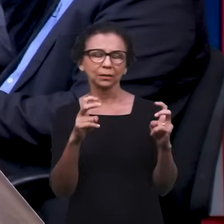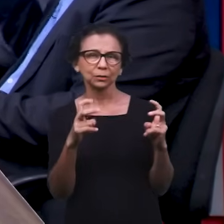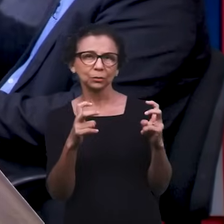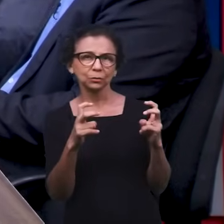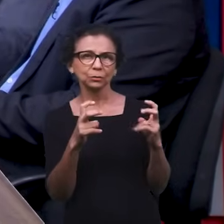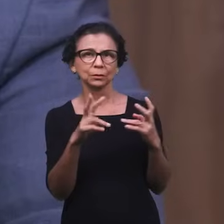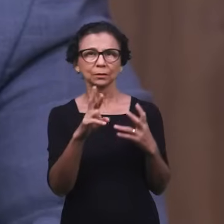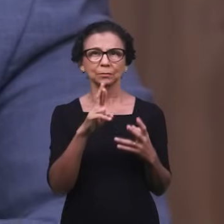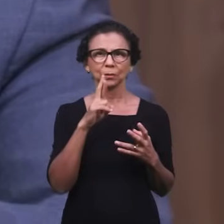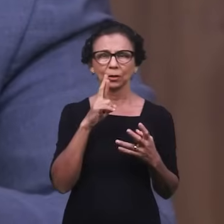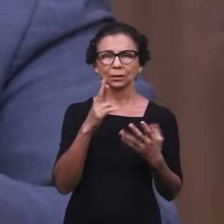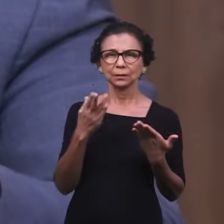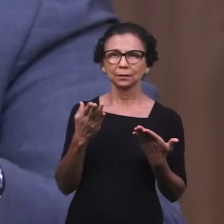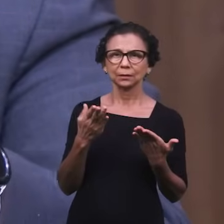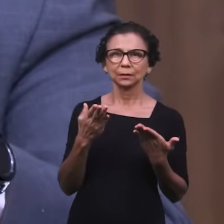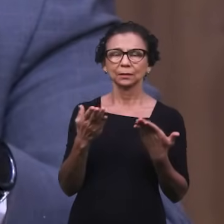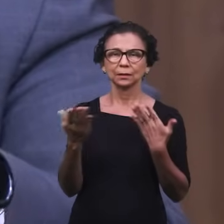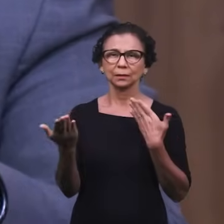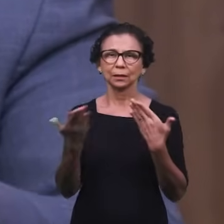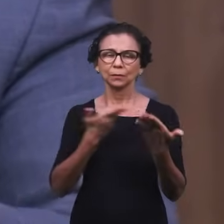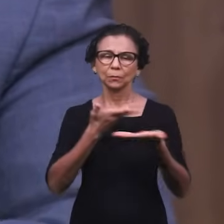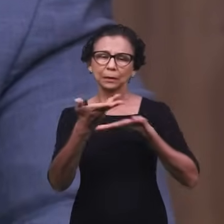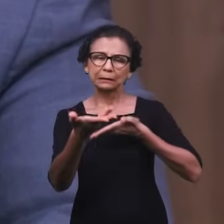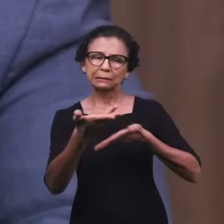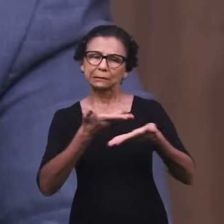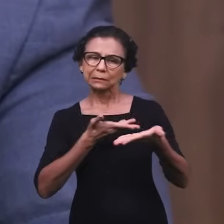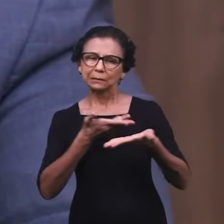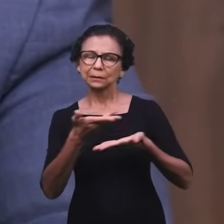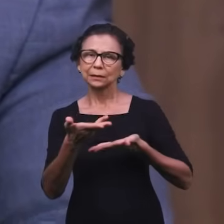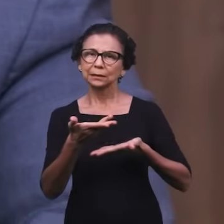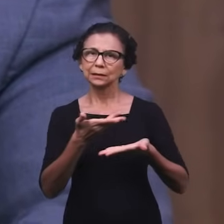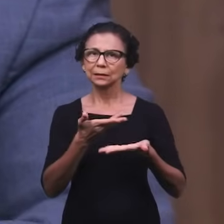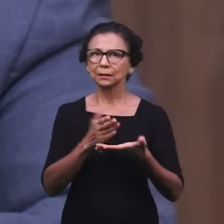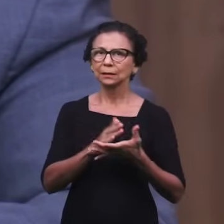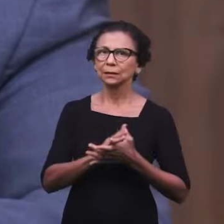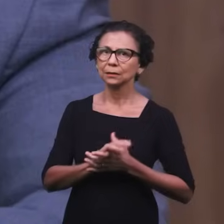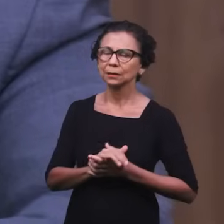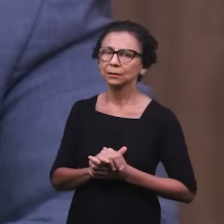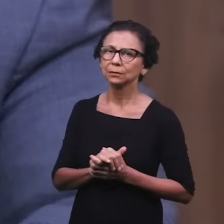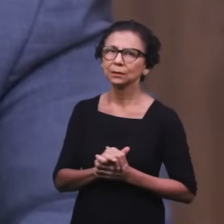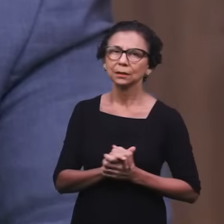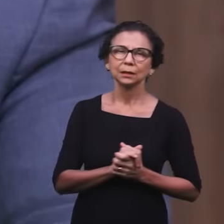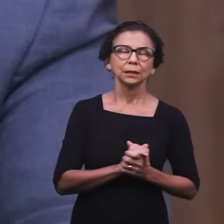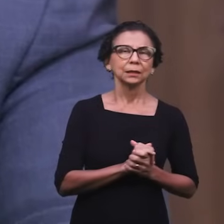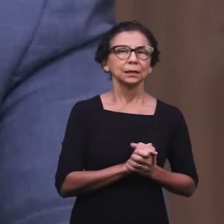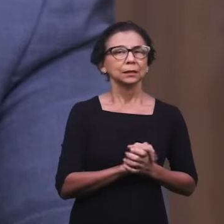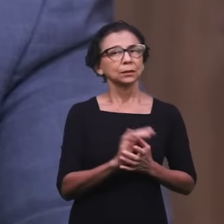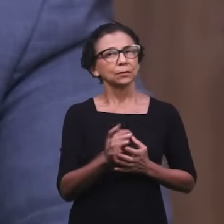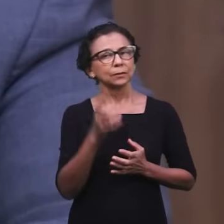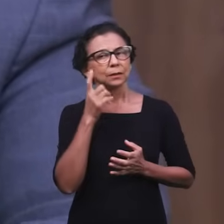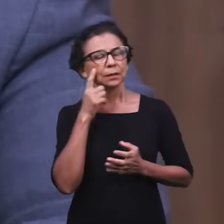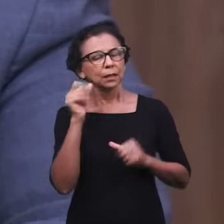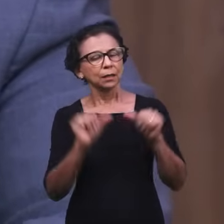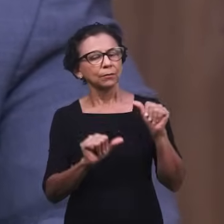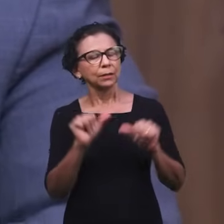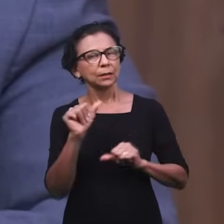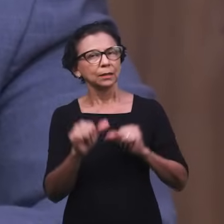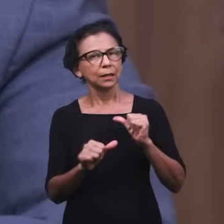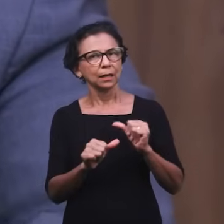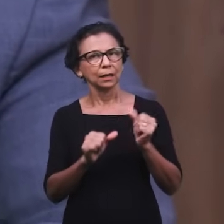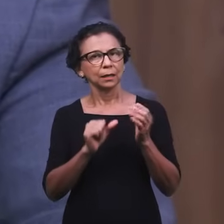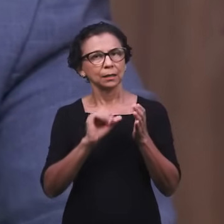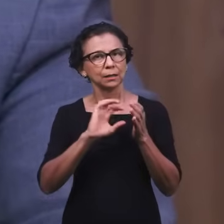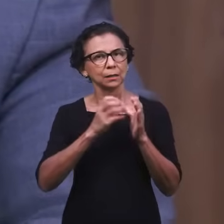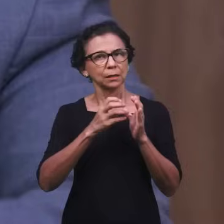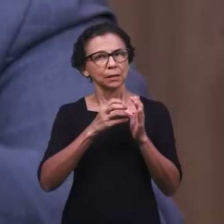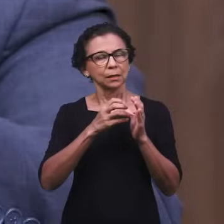bom lembrar que você tem que compor uma conversa para que você vai refinando os dados que ele está te passando. Isso se tornou